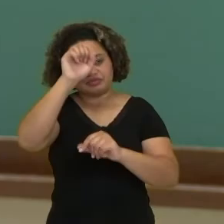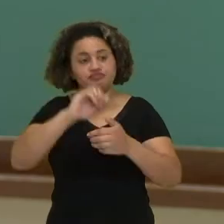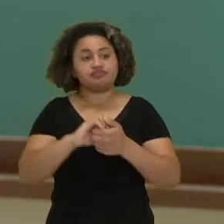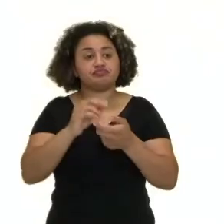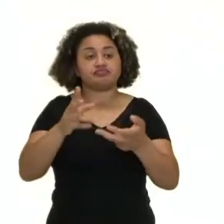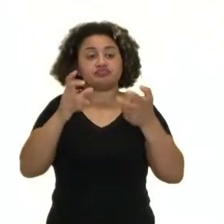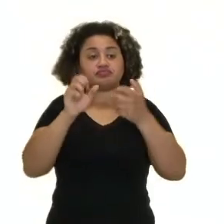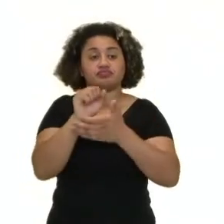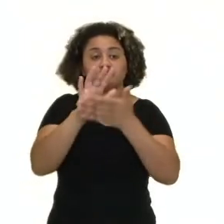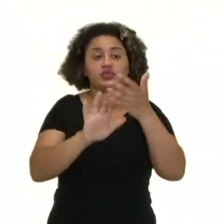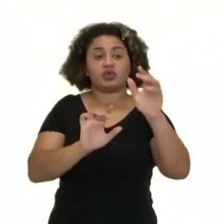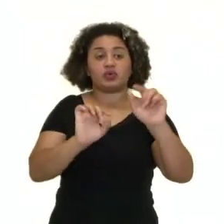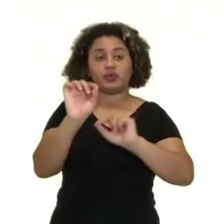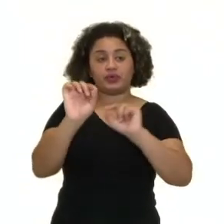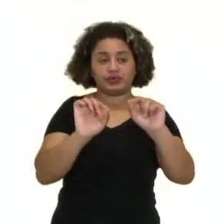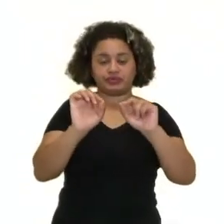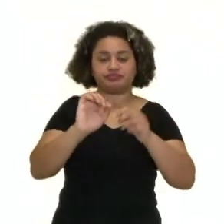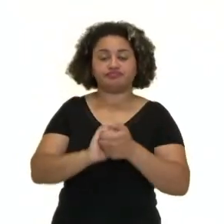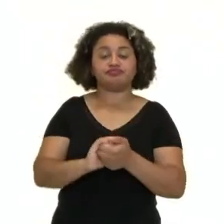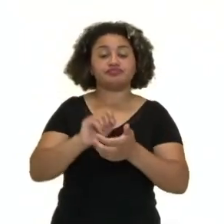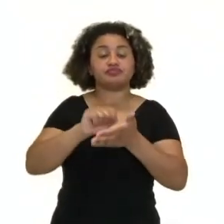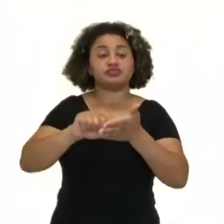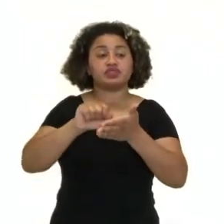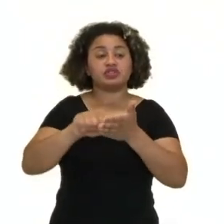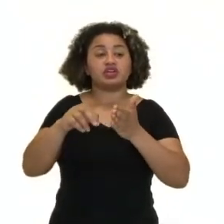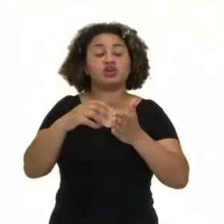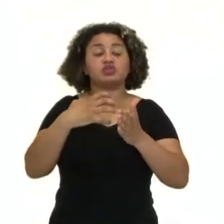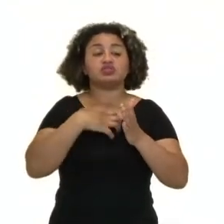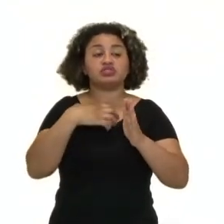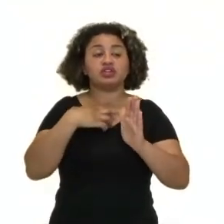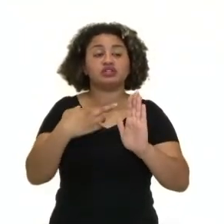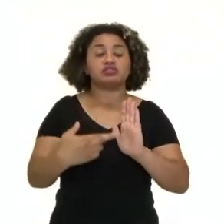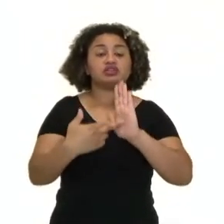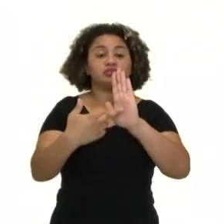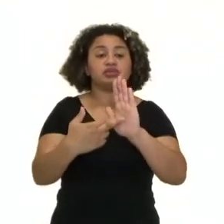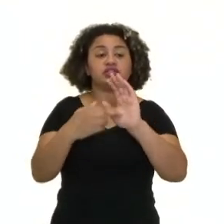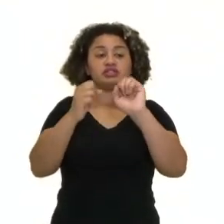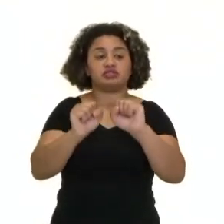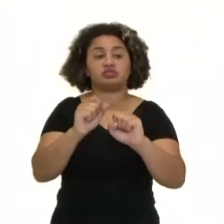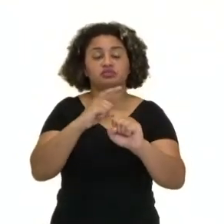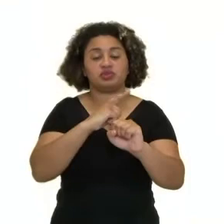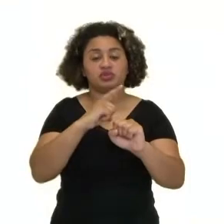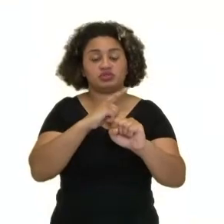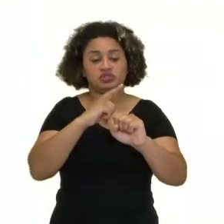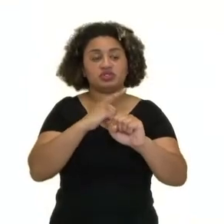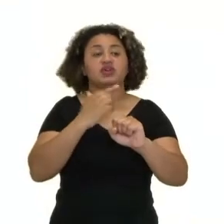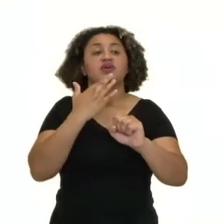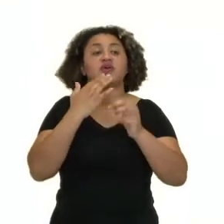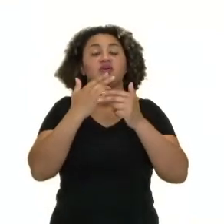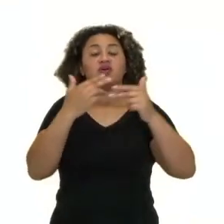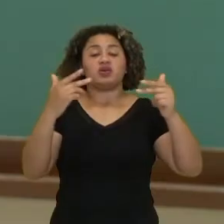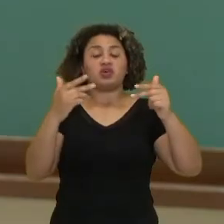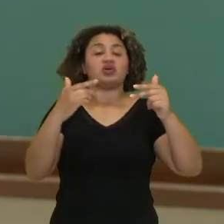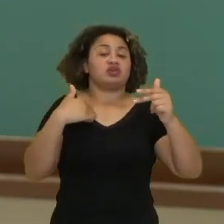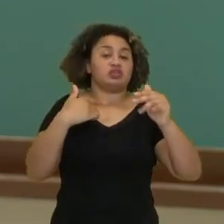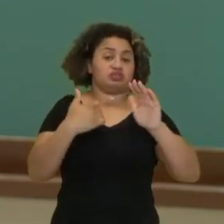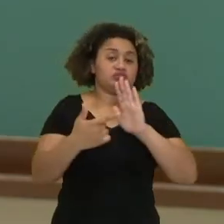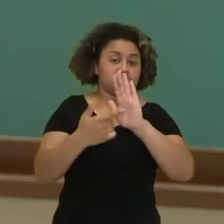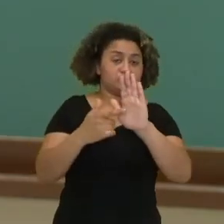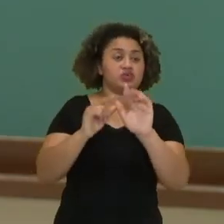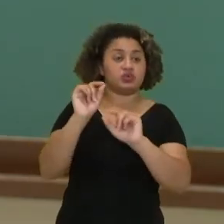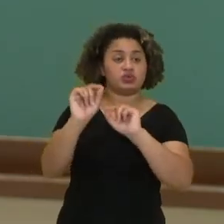nesse exercício, ó, escreva a representação da parte colorida na forma